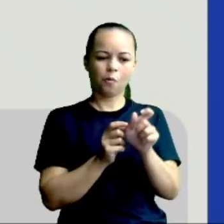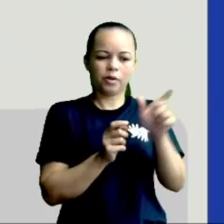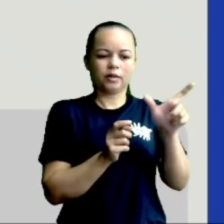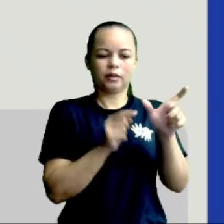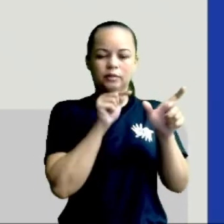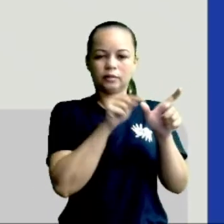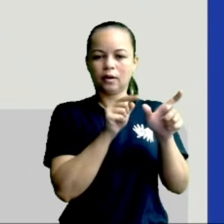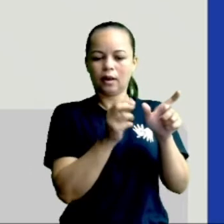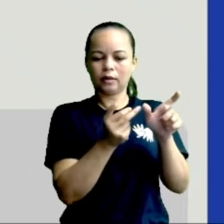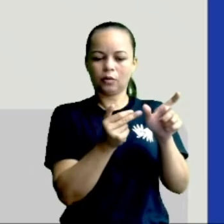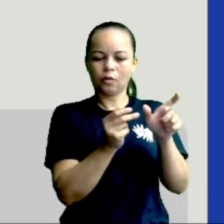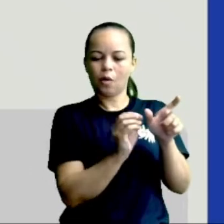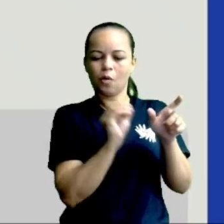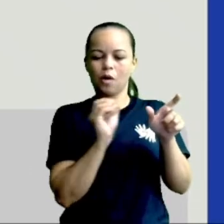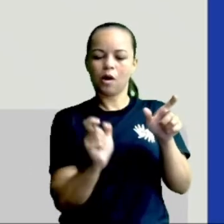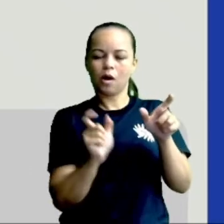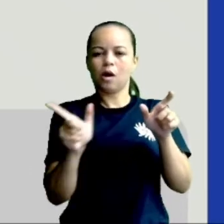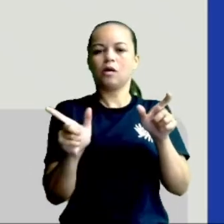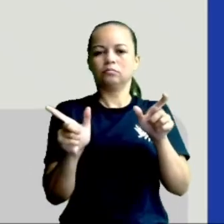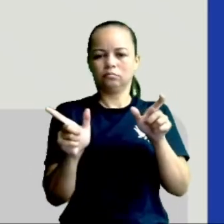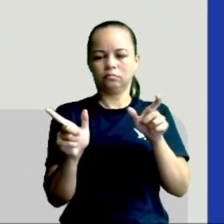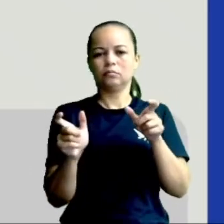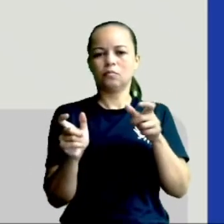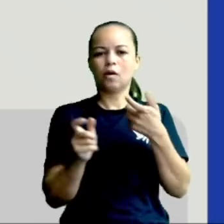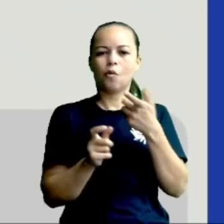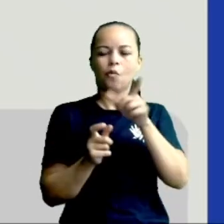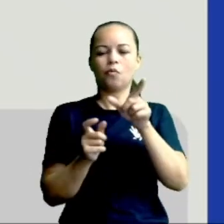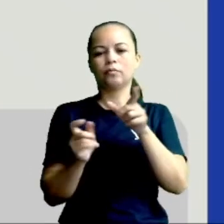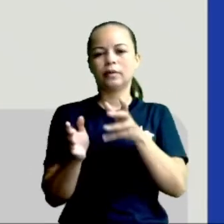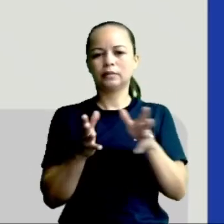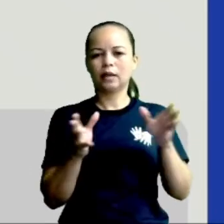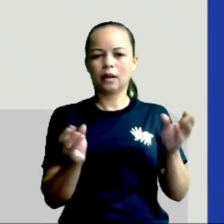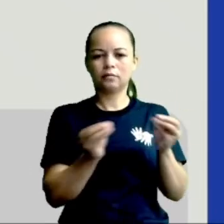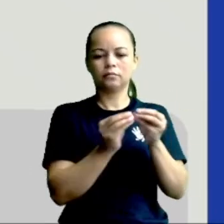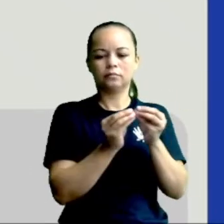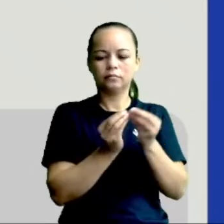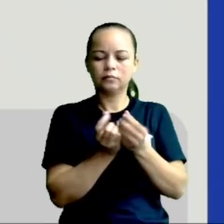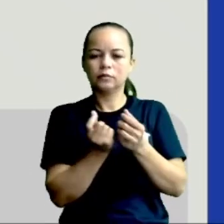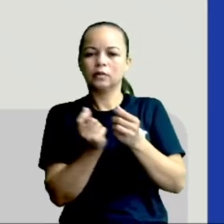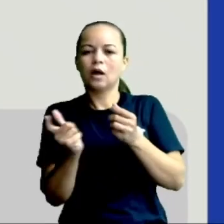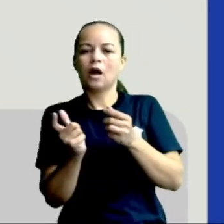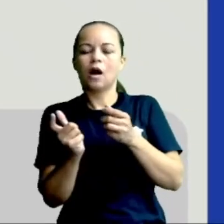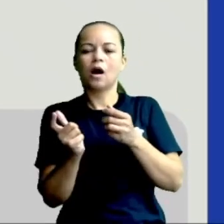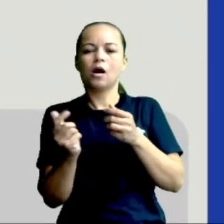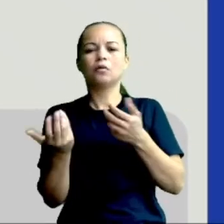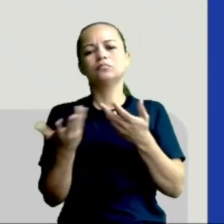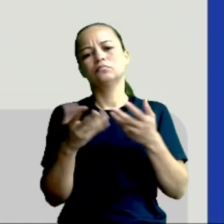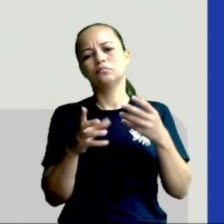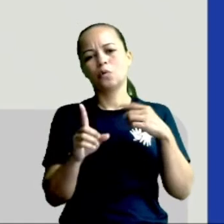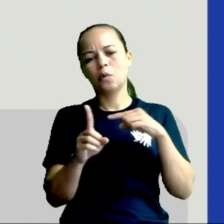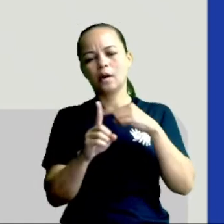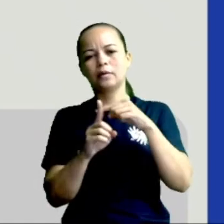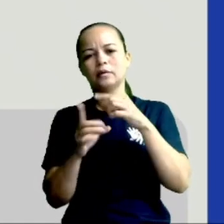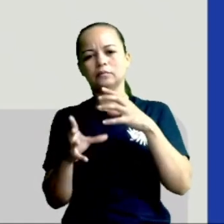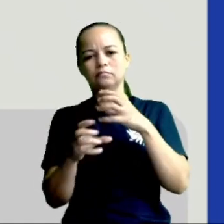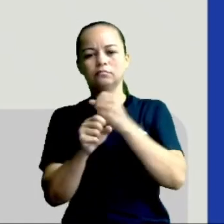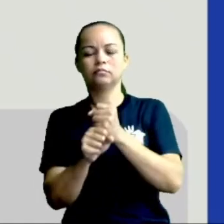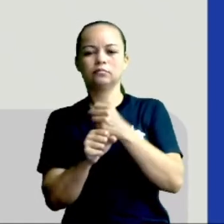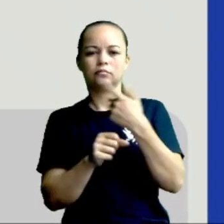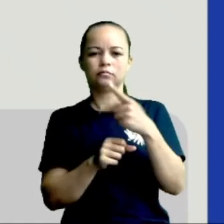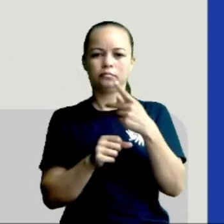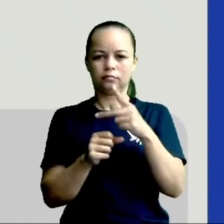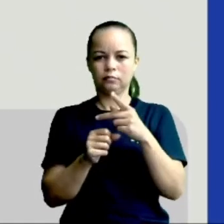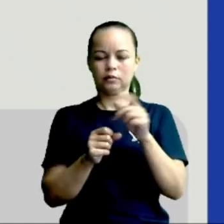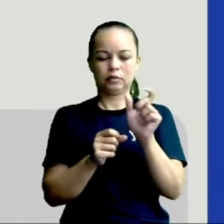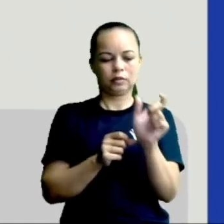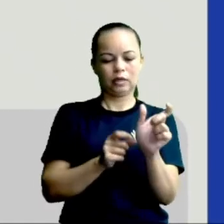outro é o mesmo que está adicionando uma outra parcela tá a o resultado ou adicionando a uma